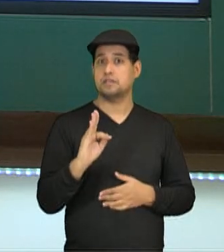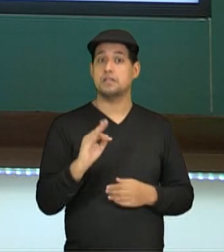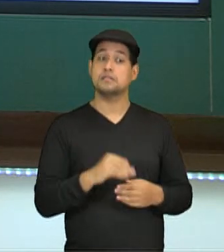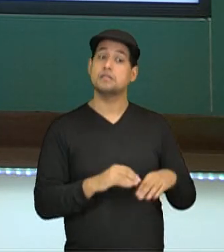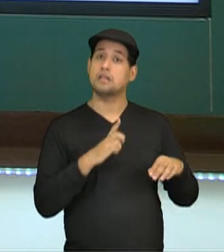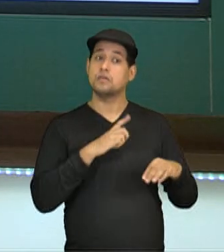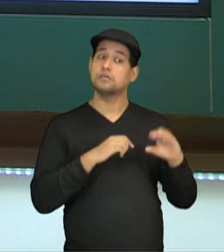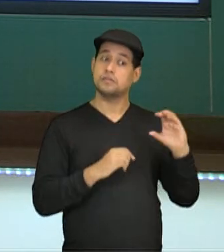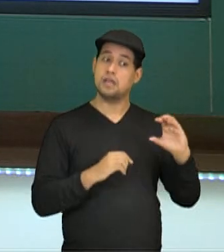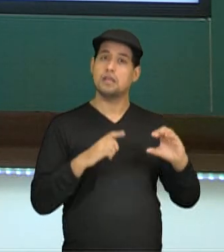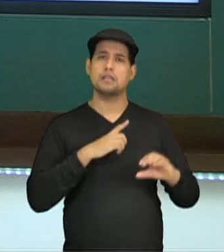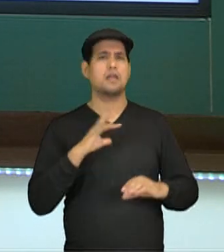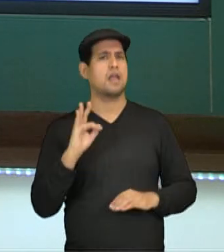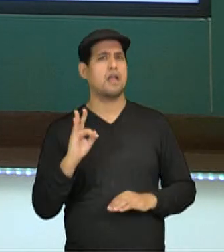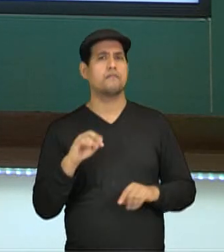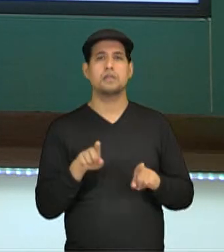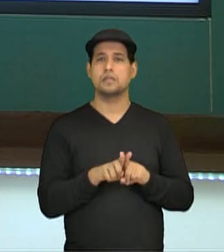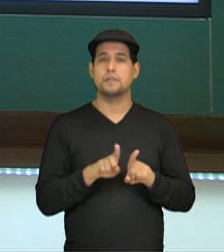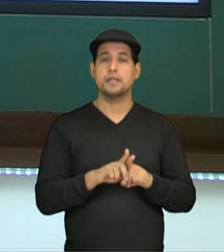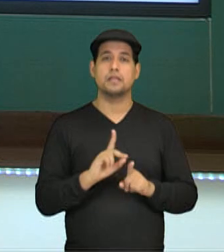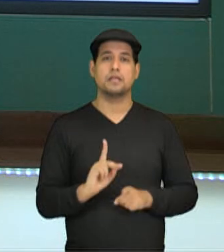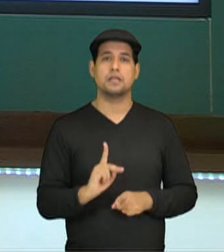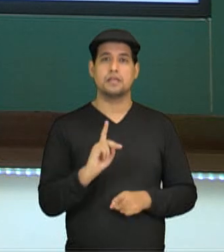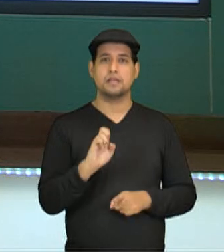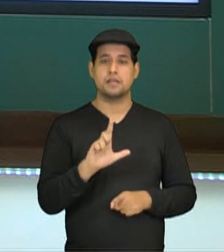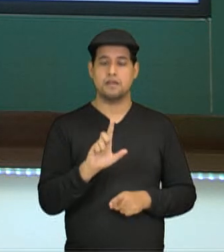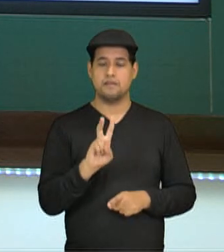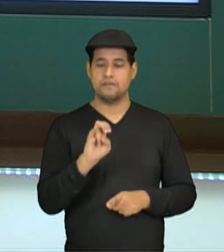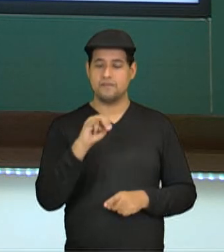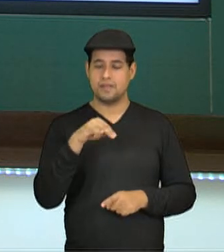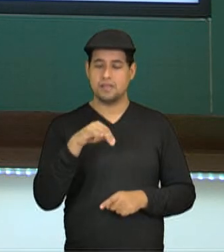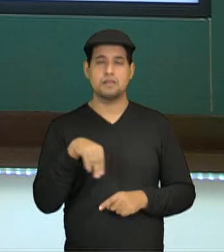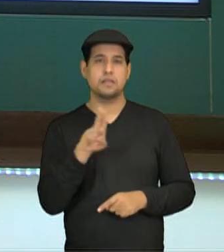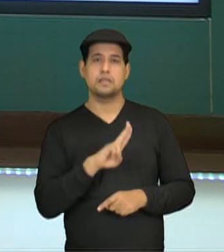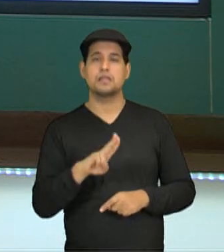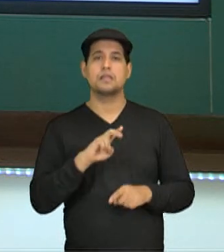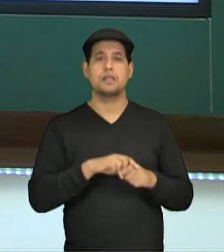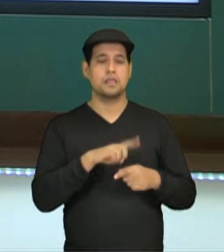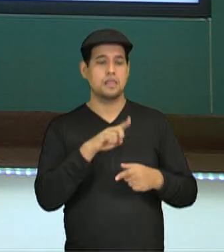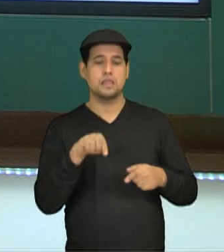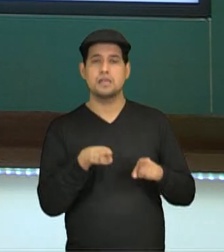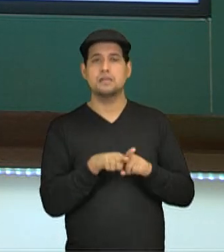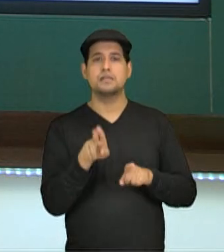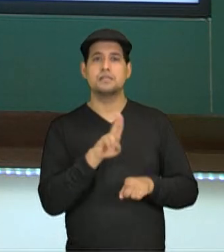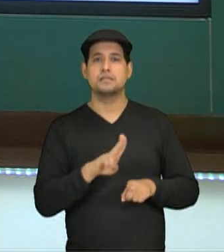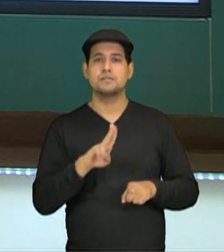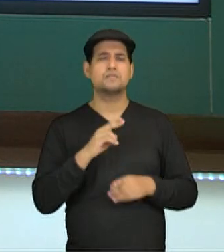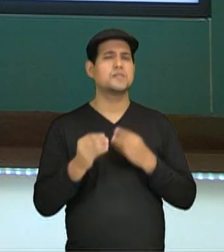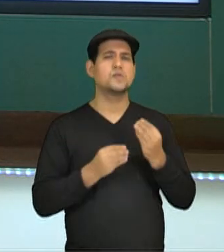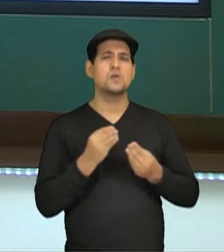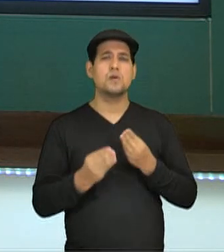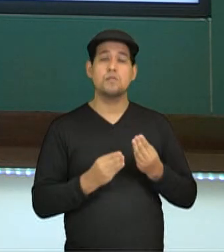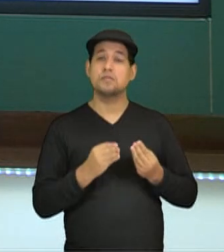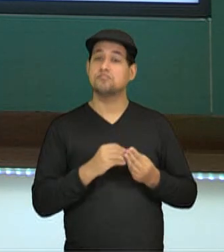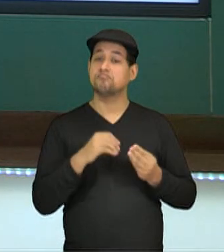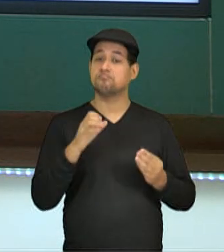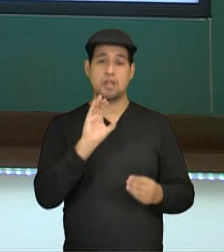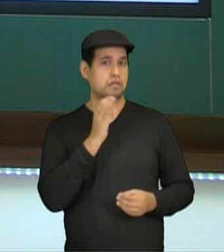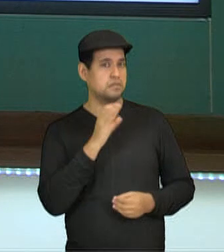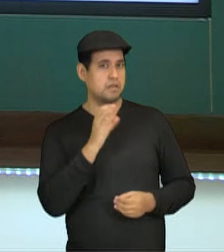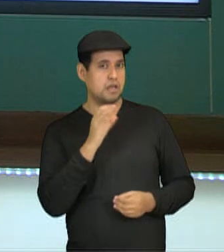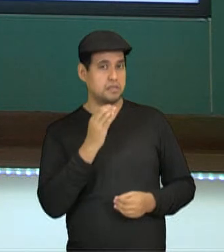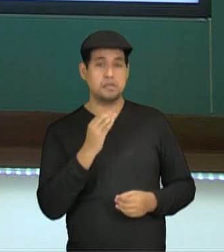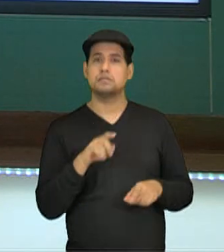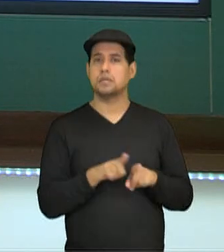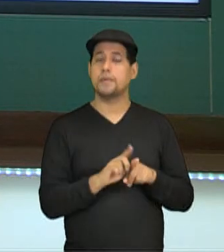mais alto, tá bom? E nós temos o Kelvin. Kelvin é a unidade de medida de temperatura dentro do mundo científico, tá